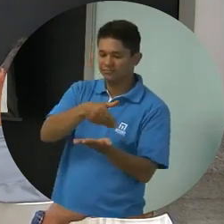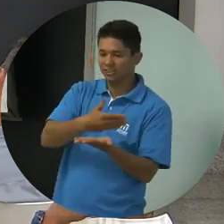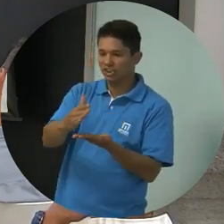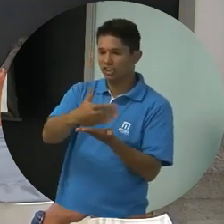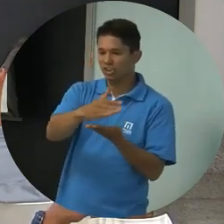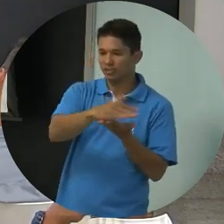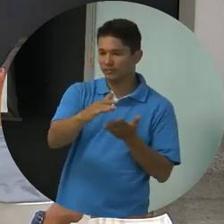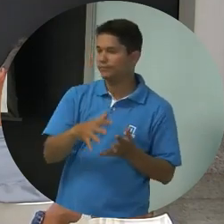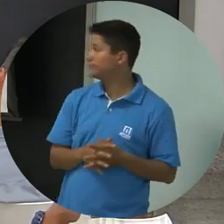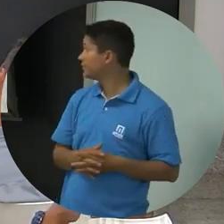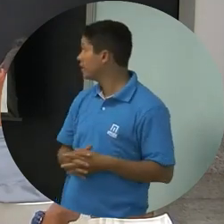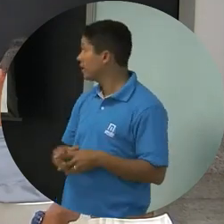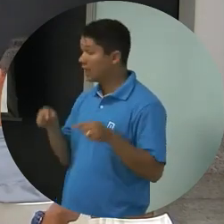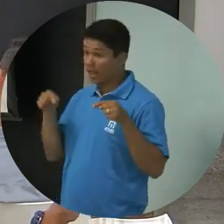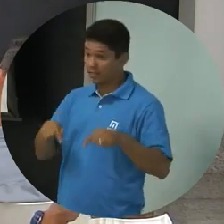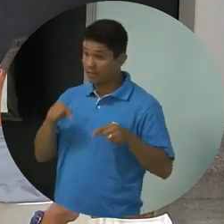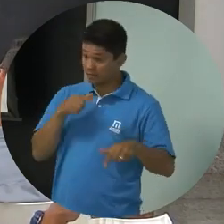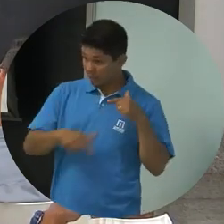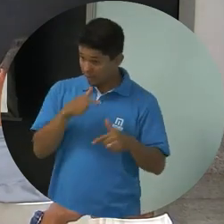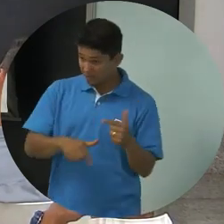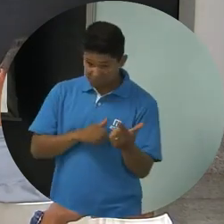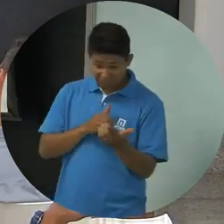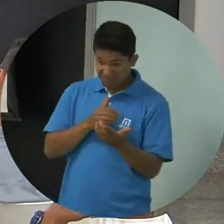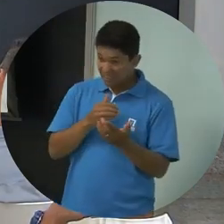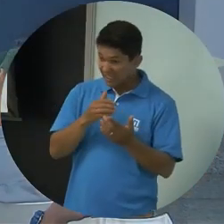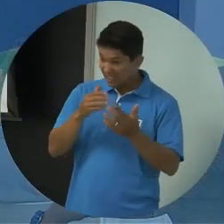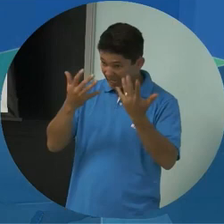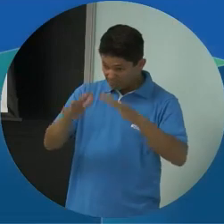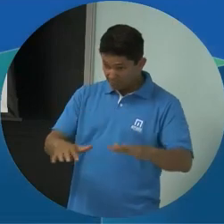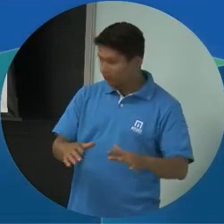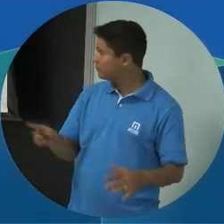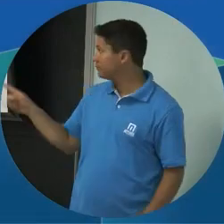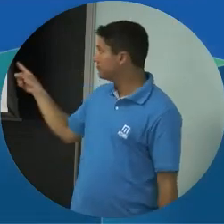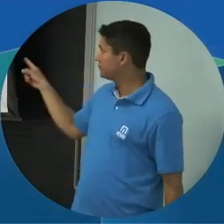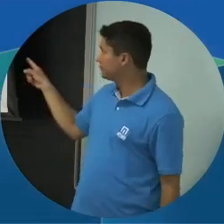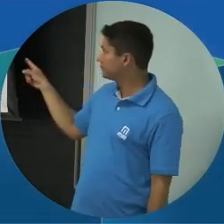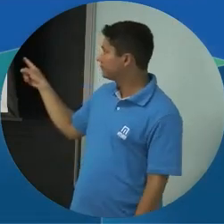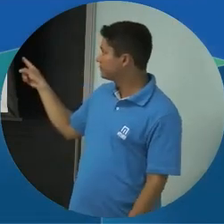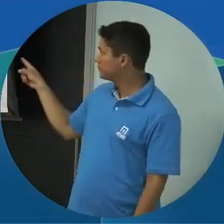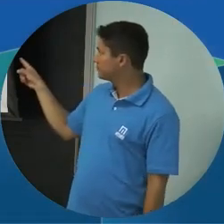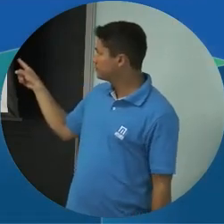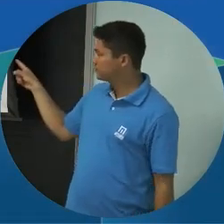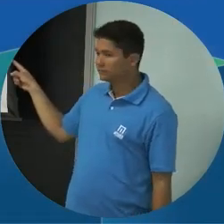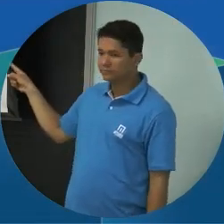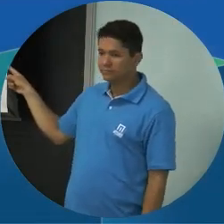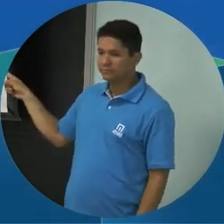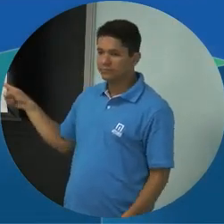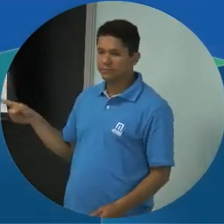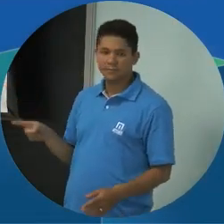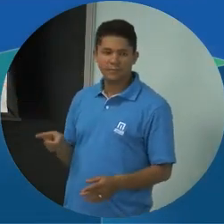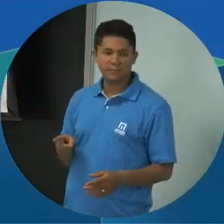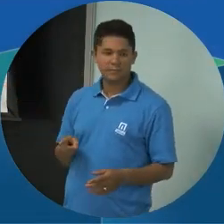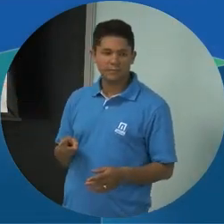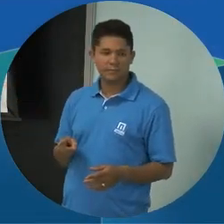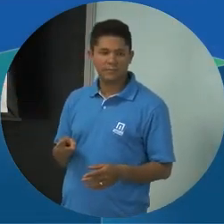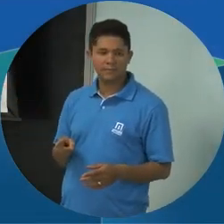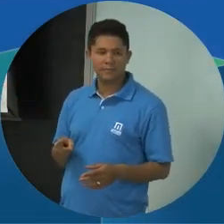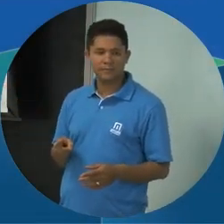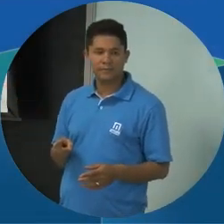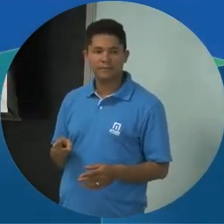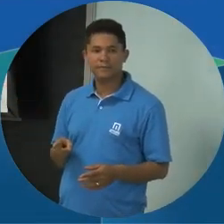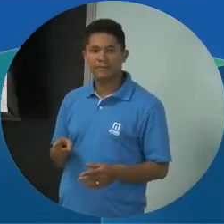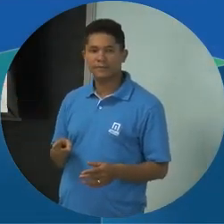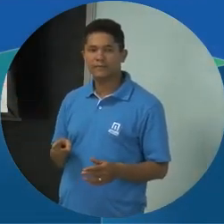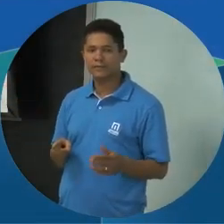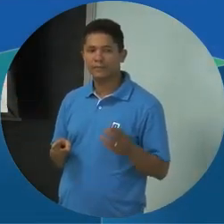que seria de hidrodemolição, a gente utiliza esse tipo de pistola. Tá? É uma pistola que tem acionamento pneumático, onde eu uso um